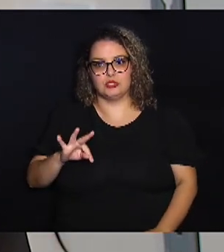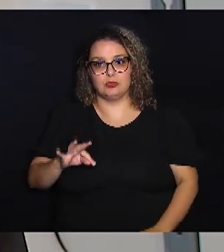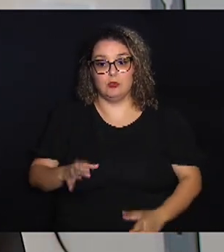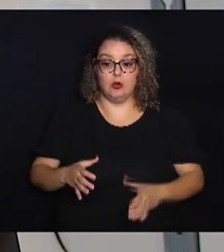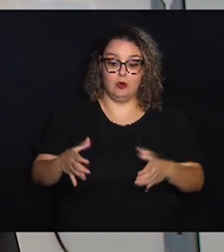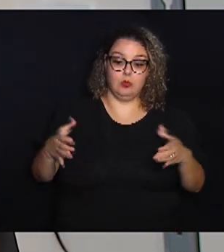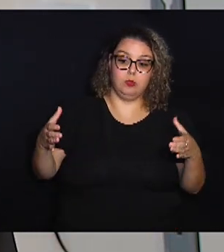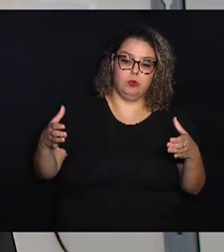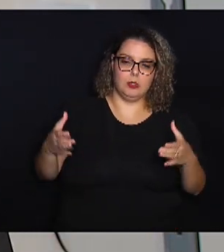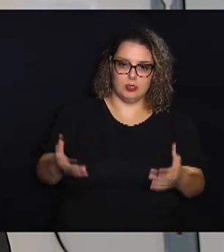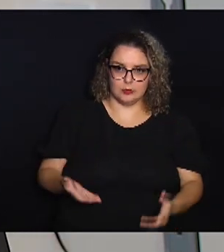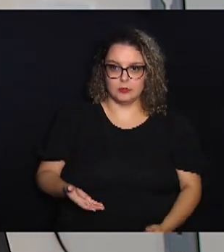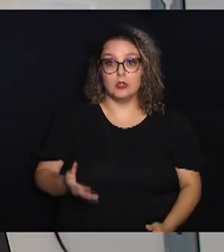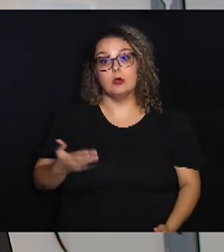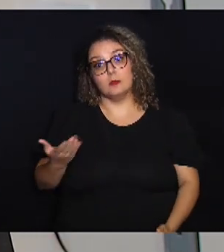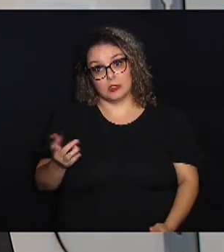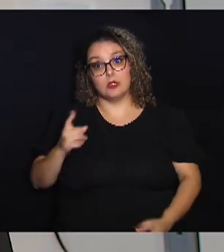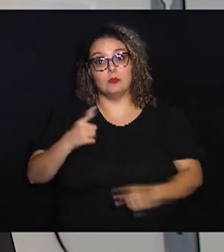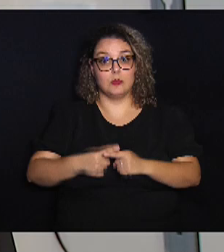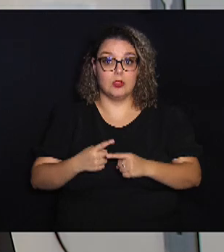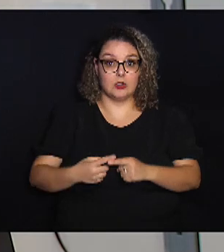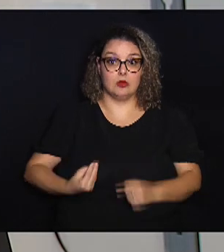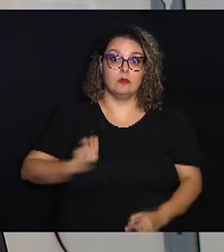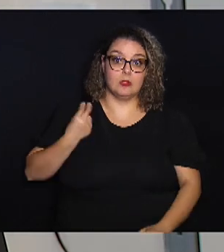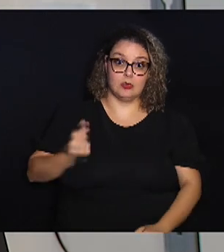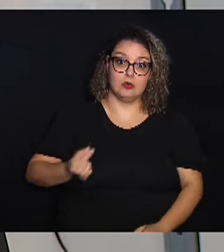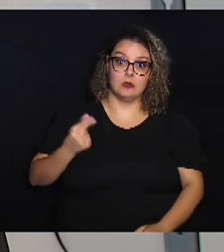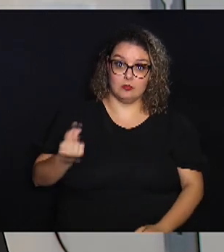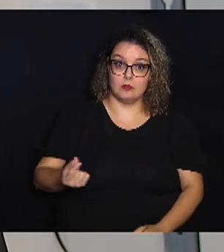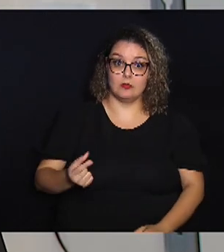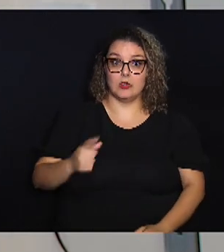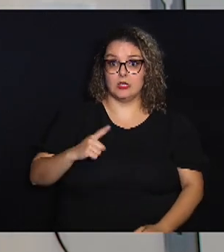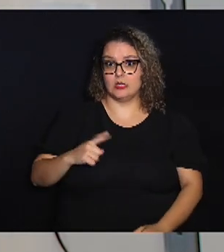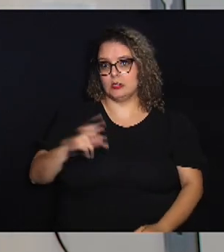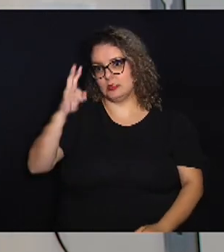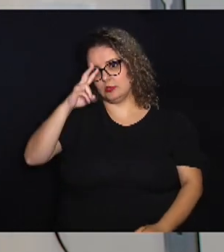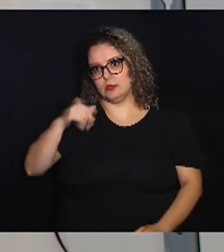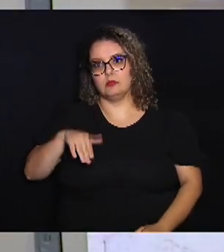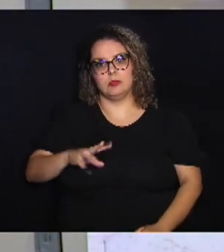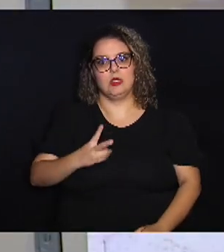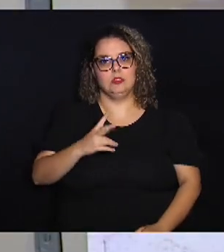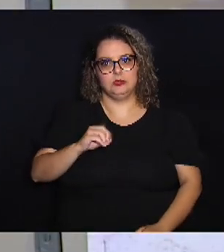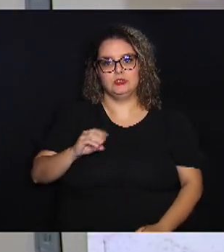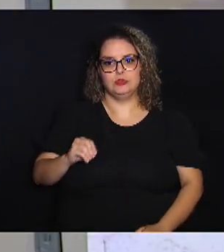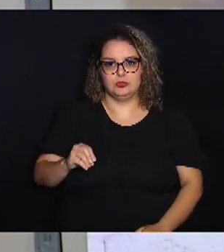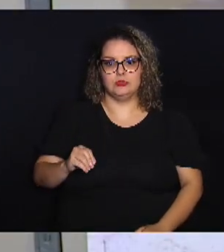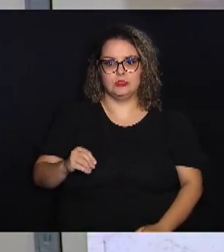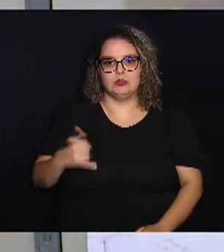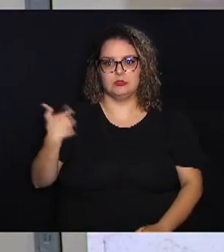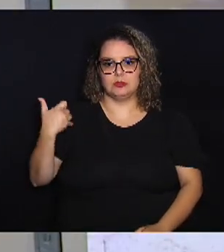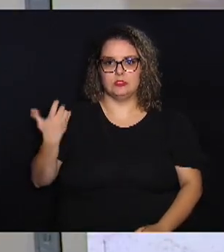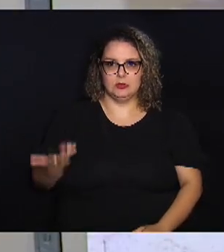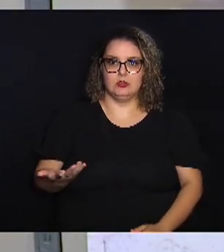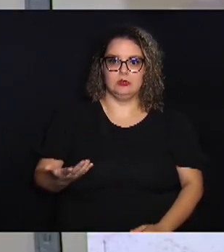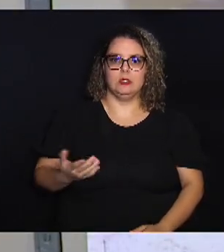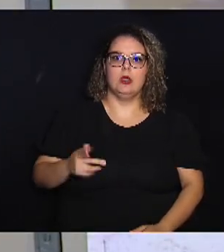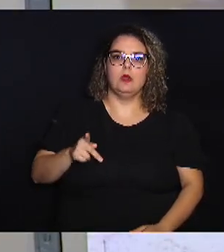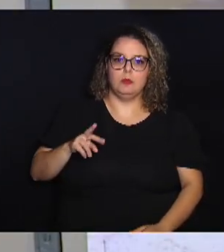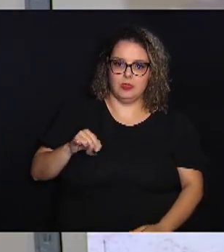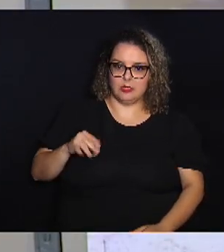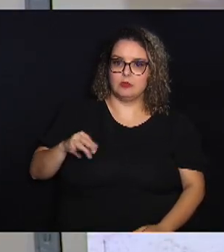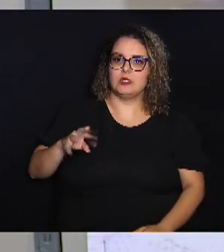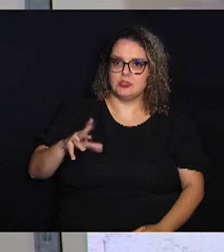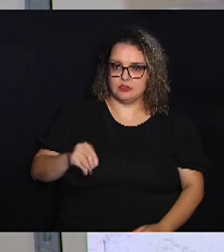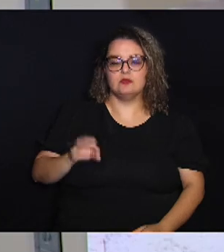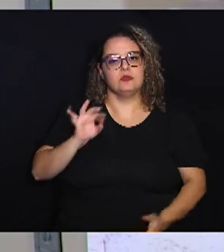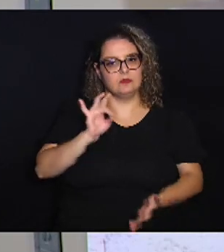né? Mas é porque ele viveu muitos anos. Mas tem relatos de jabuti que passou de 200 anos. Então fala, é um animal super primitivo. De fato ele é